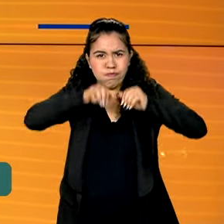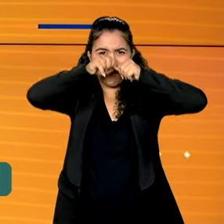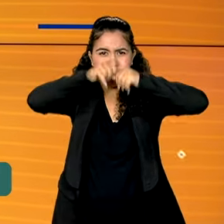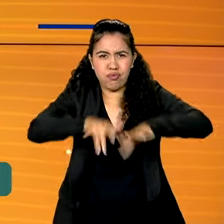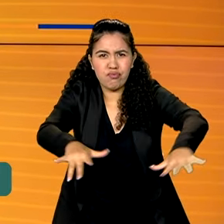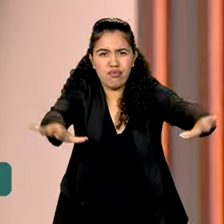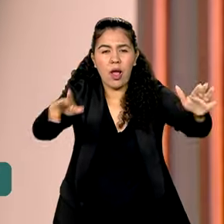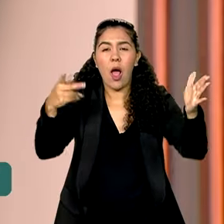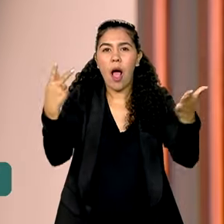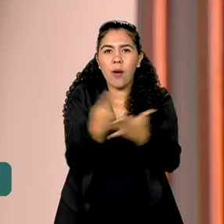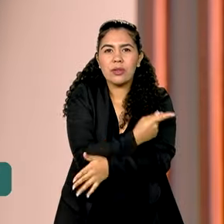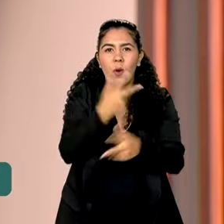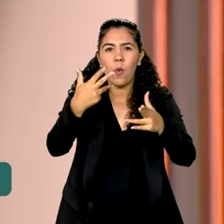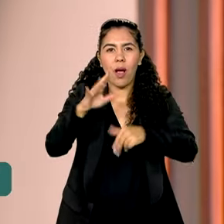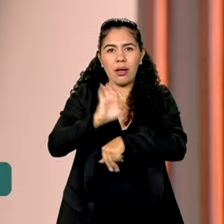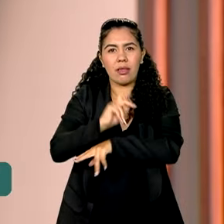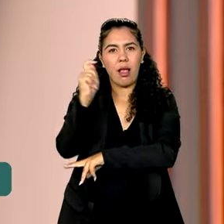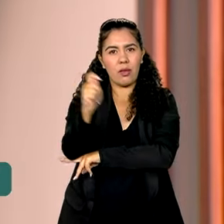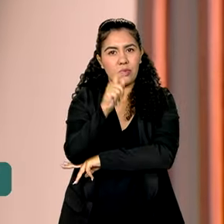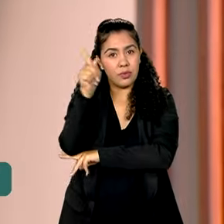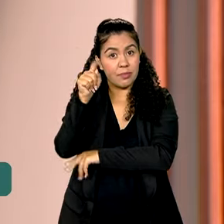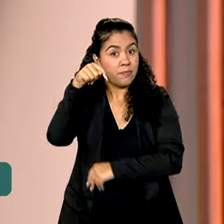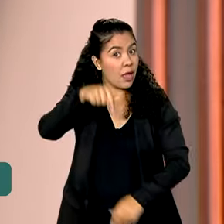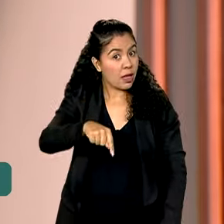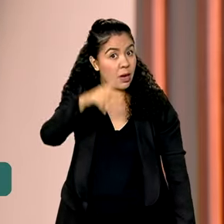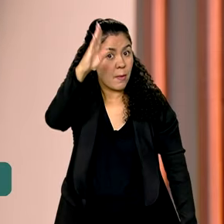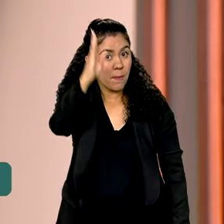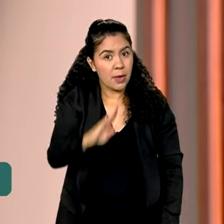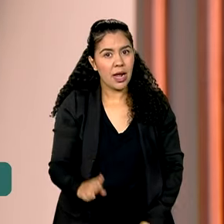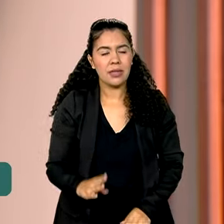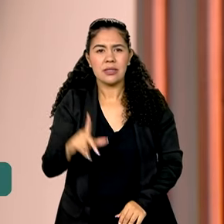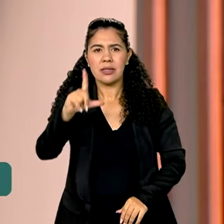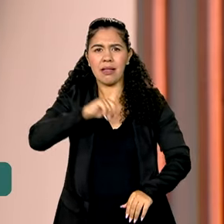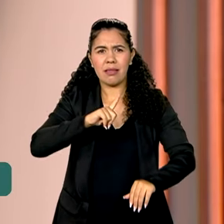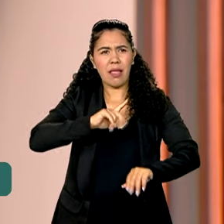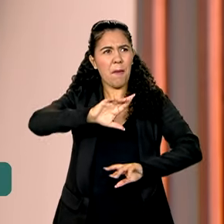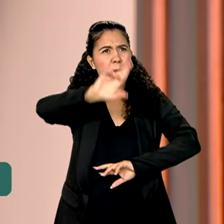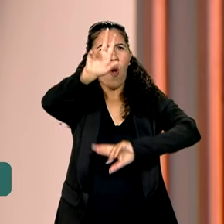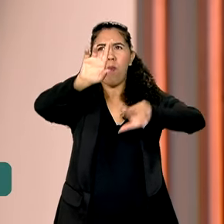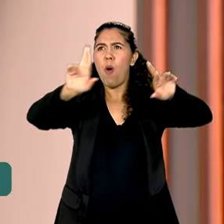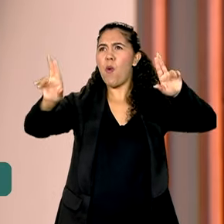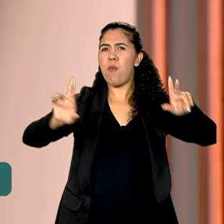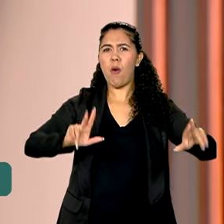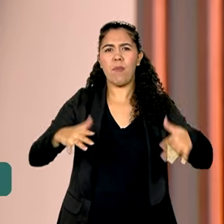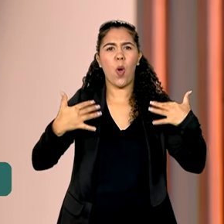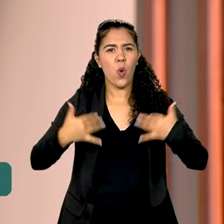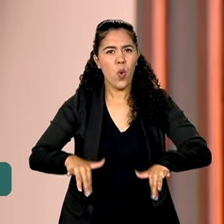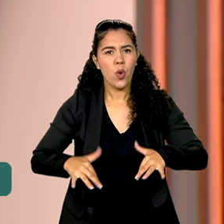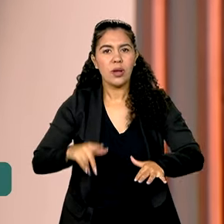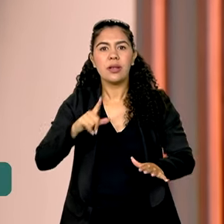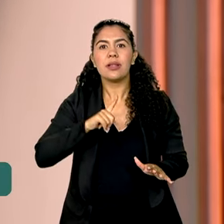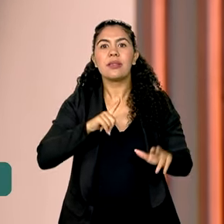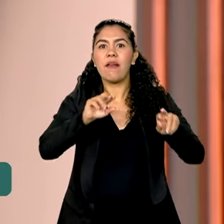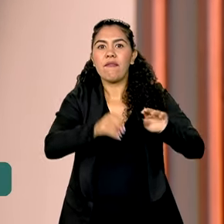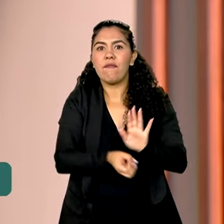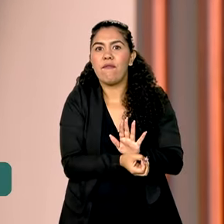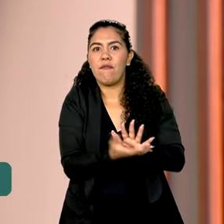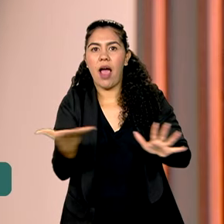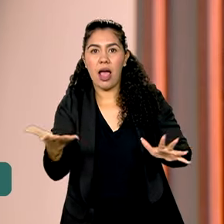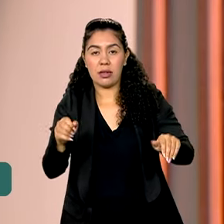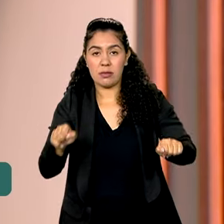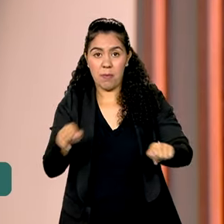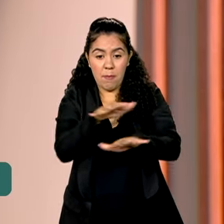Sul este ano. E o Brasil, país de dimensões continentais, abriga diferentes biomas que precisam